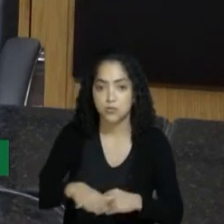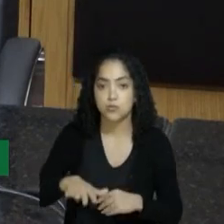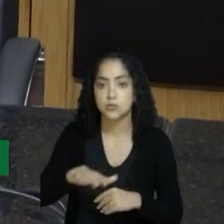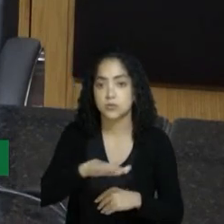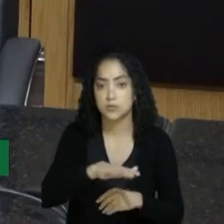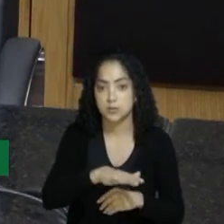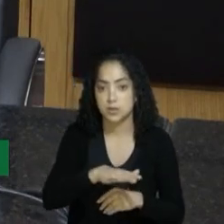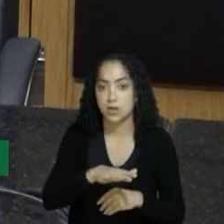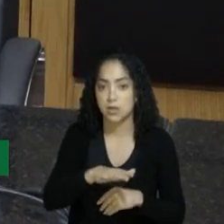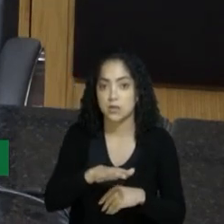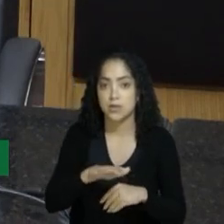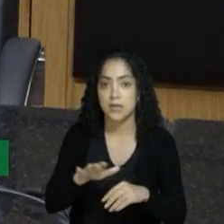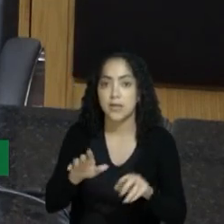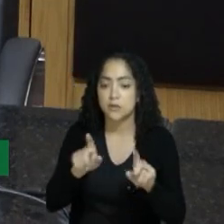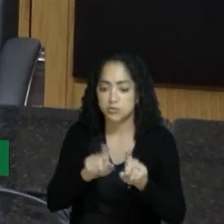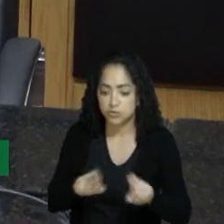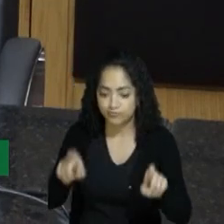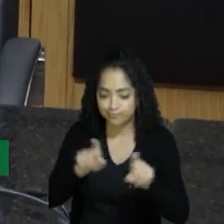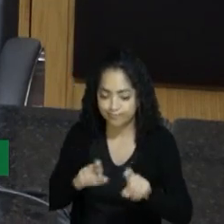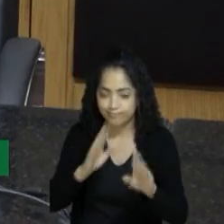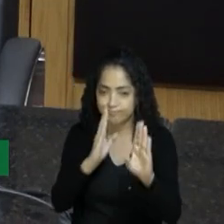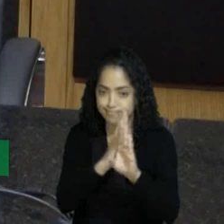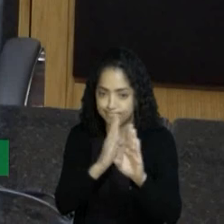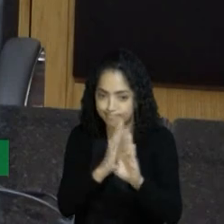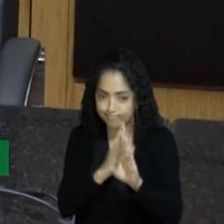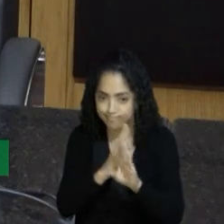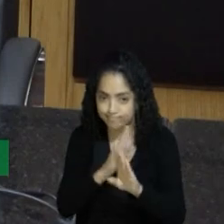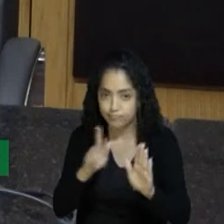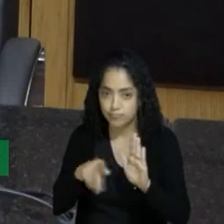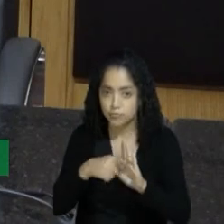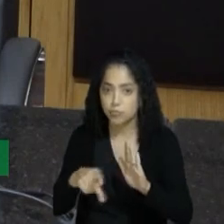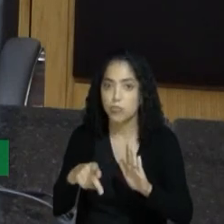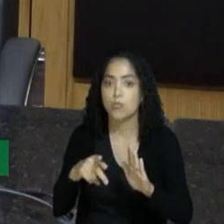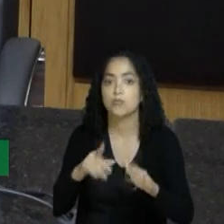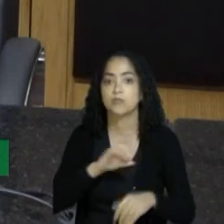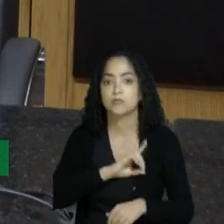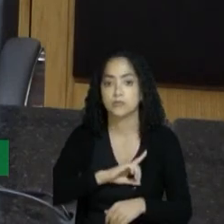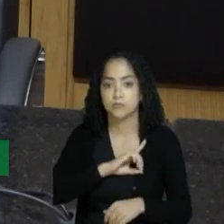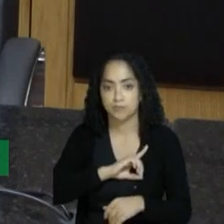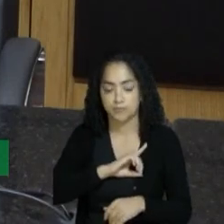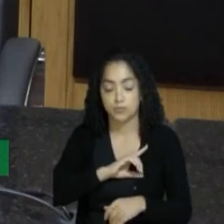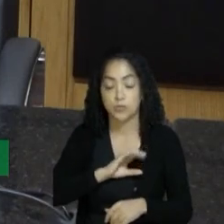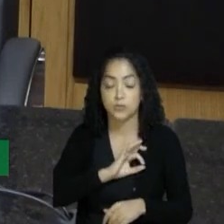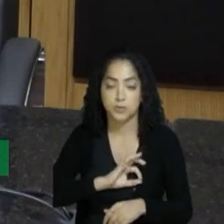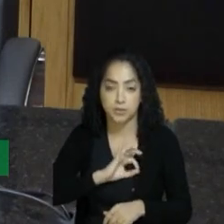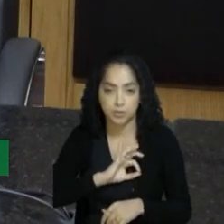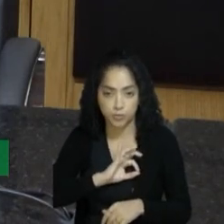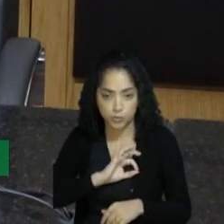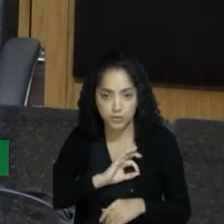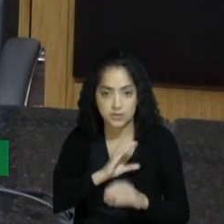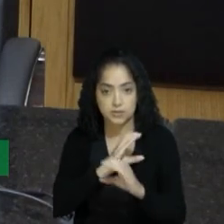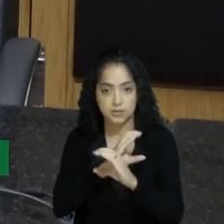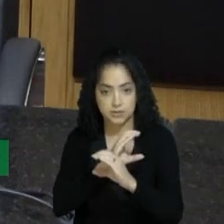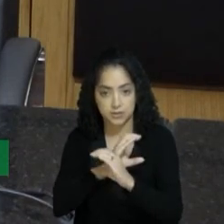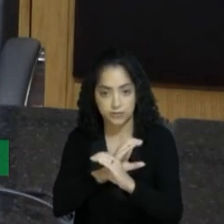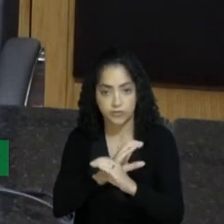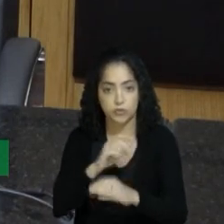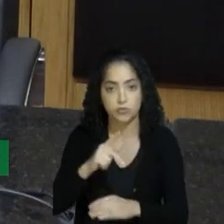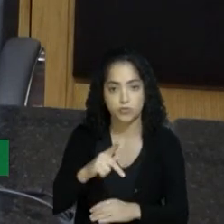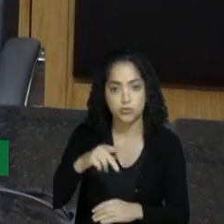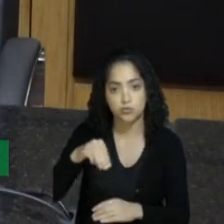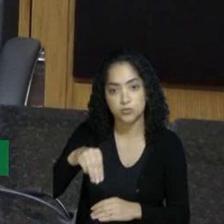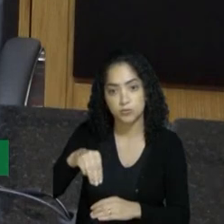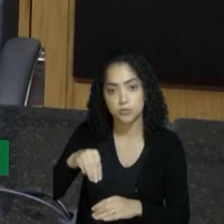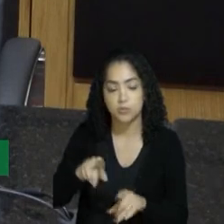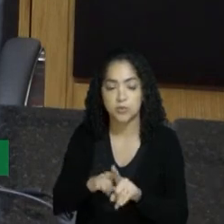digitalizado para investigações da Polícia Civil com apoio da Polícia Militar. essa solução rápida, em menos de